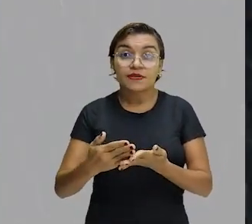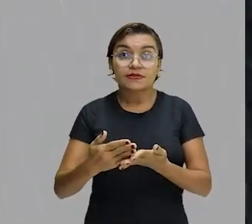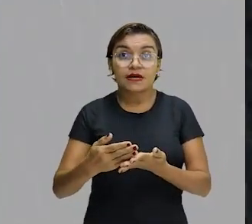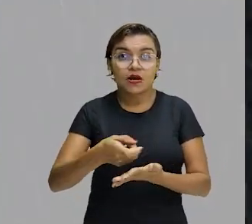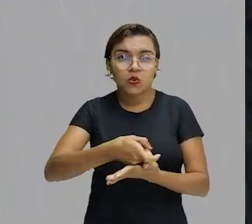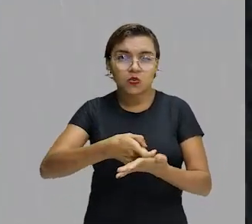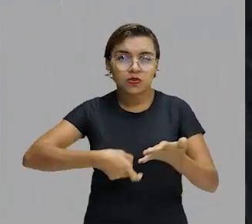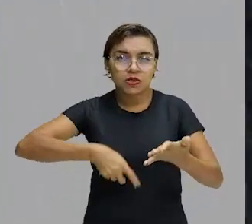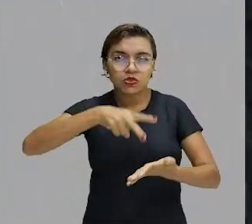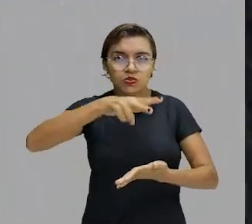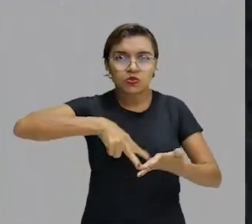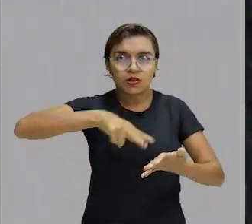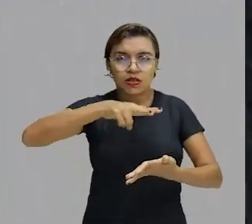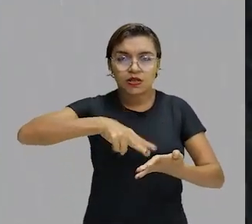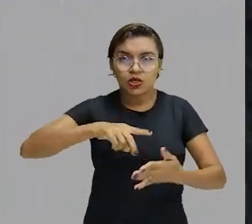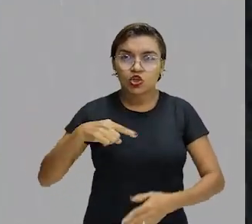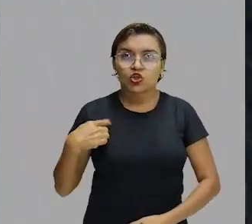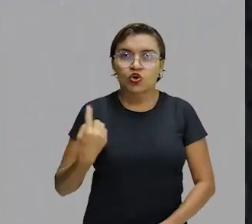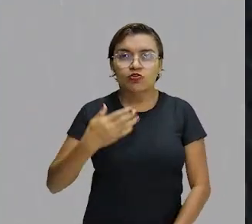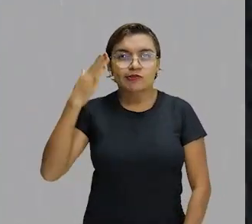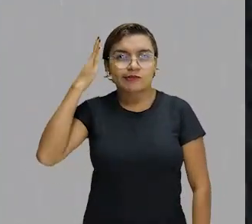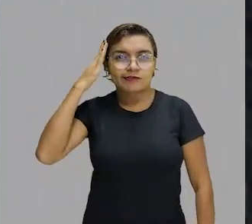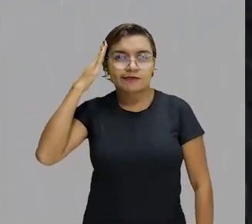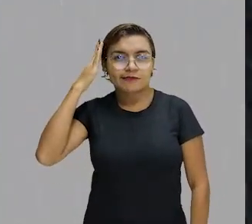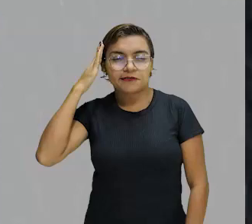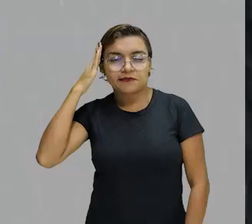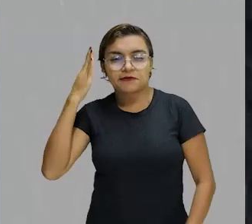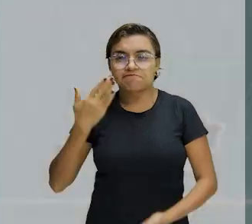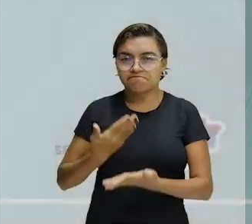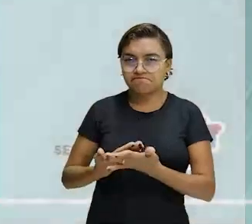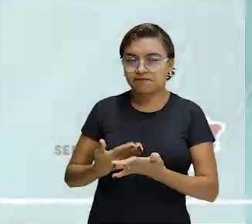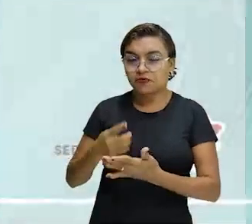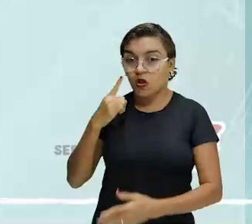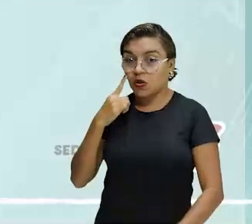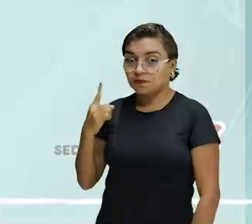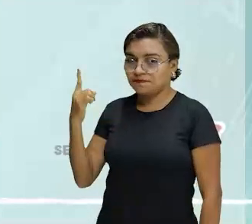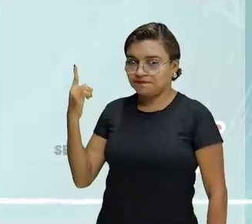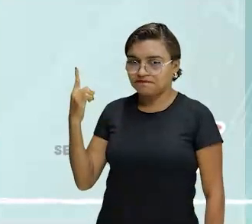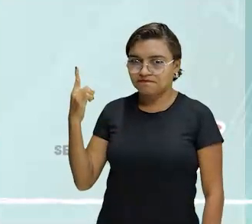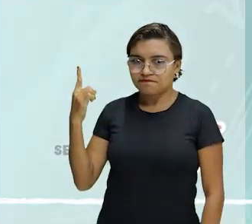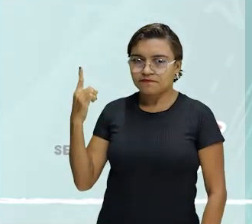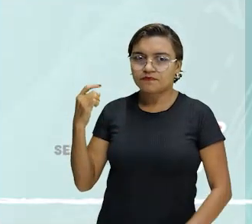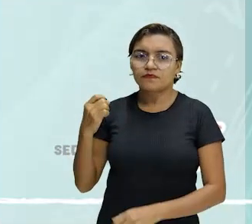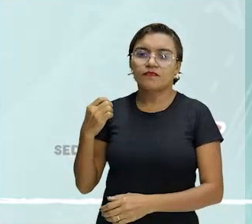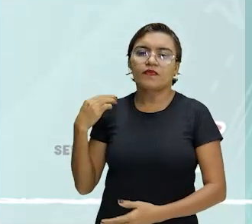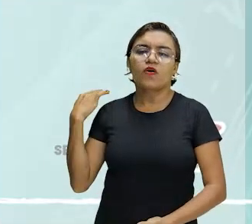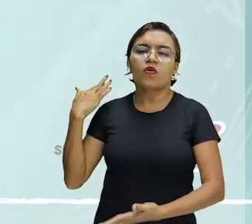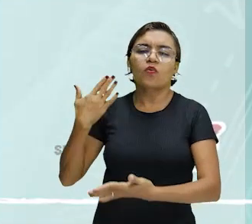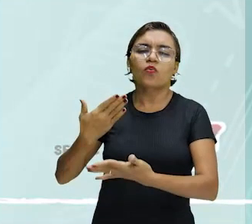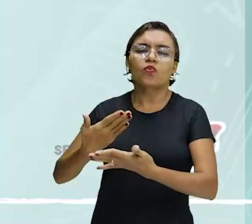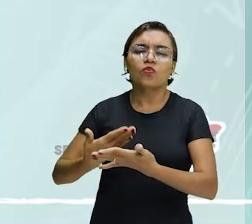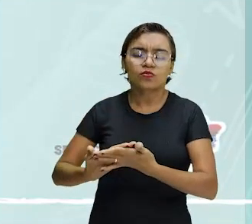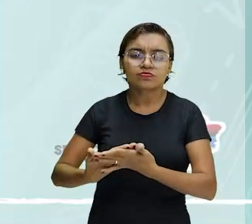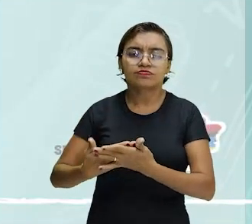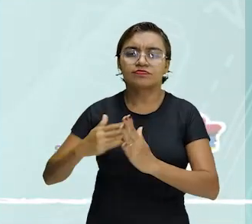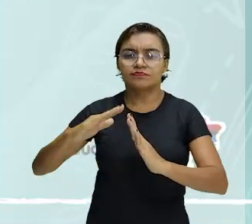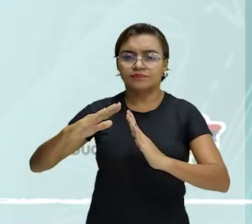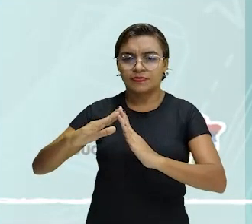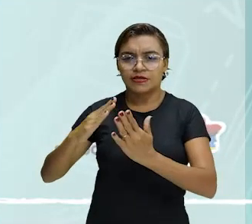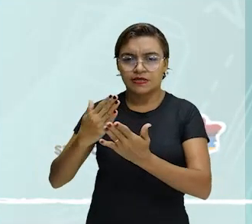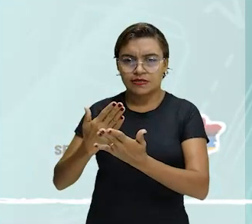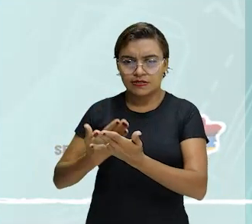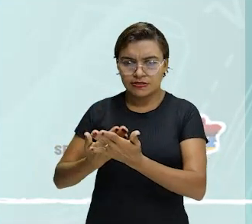do Émile Zola para a gente poder nortear o nosso trabalho. Estabeleceu-se há alguns anos uma escola monstruosa de romancistas. Ele fez